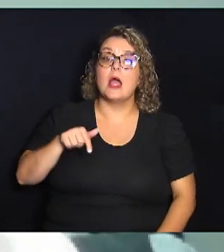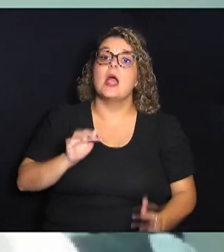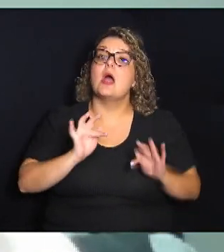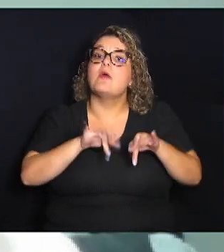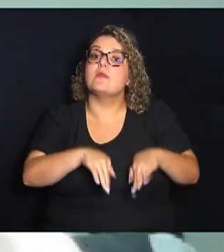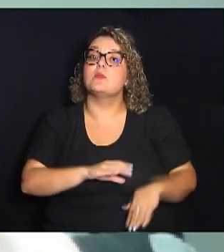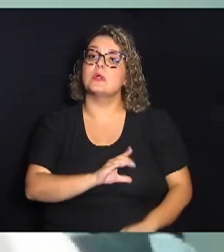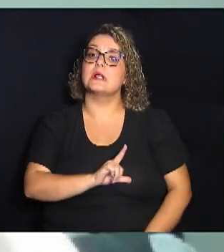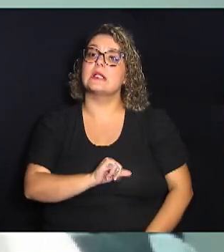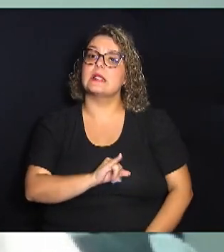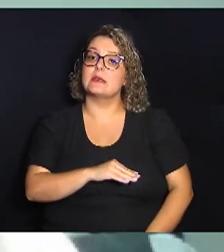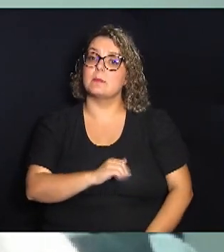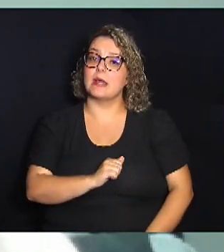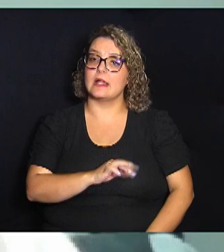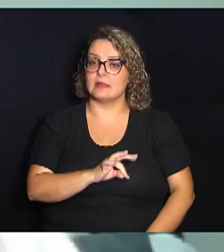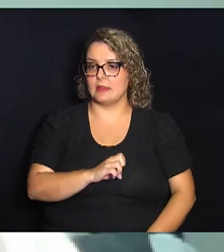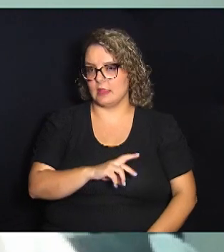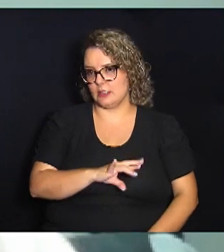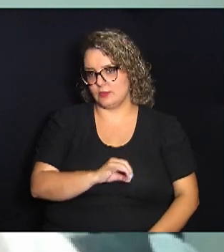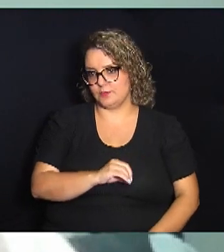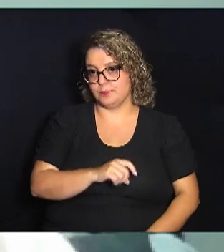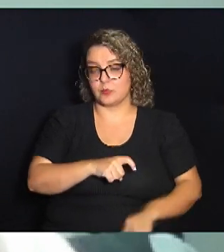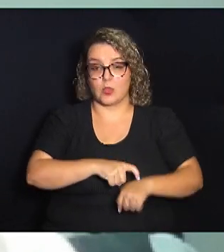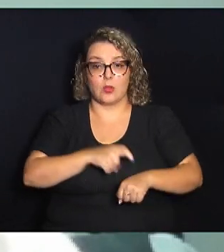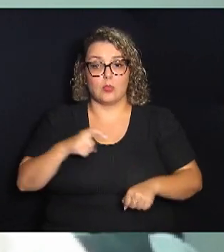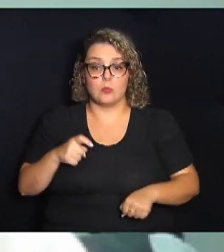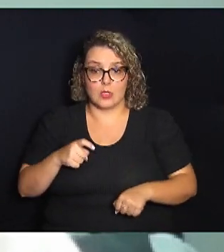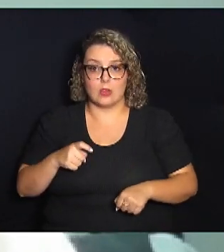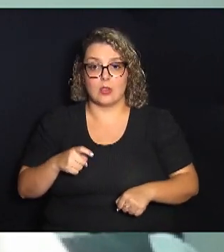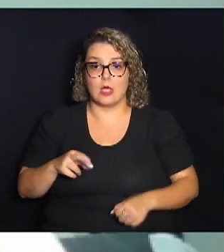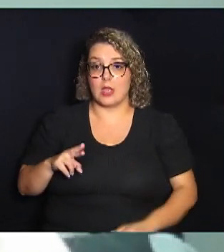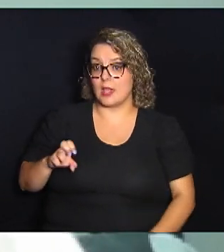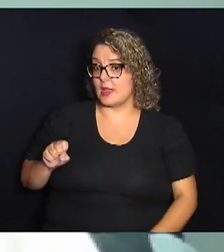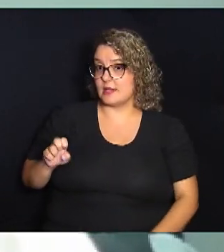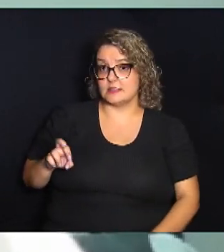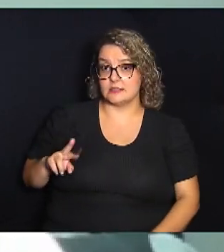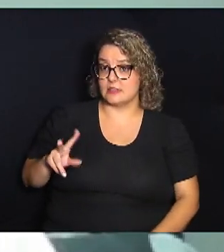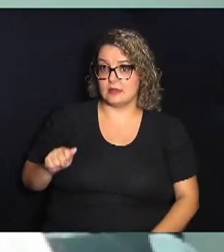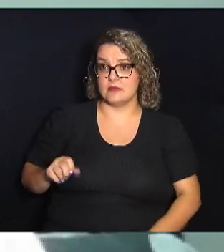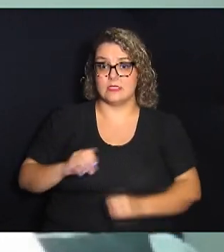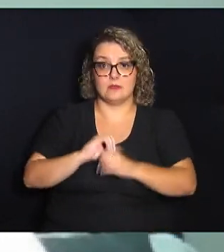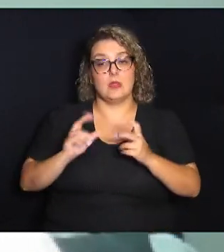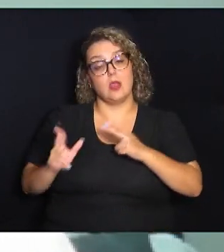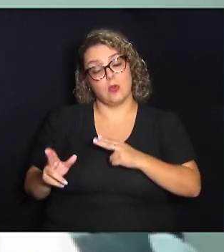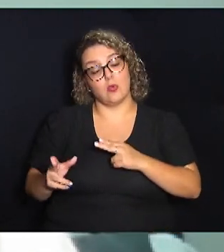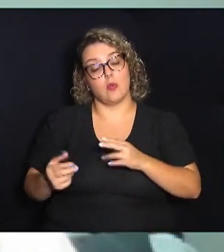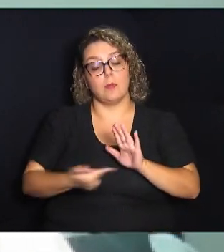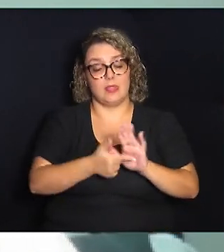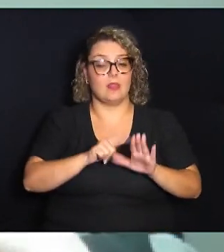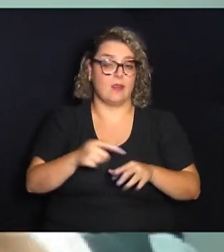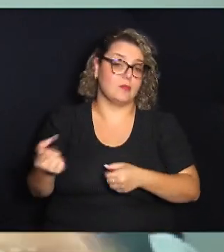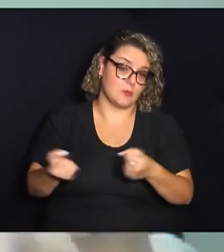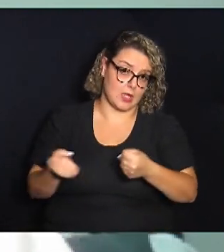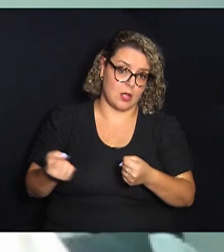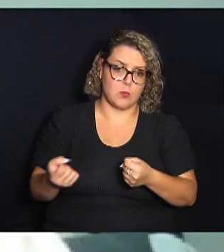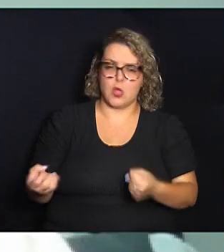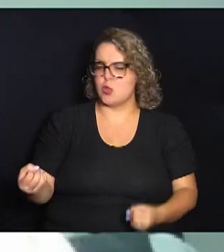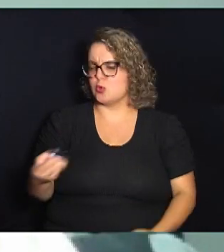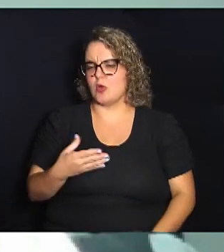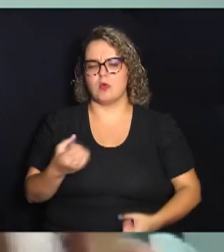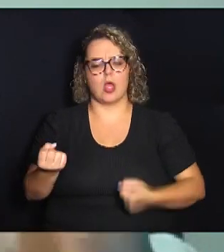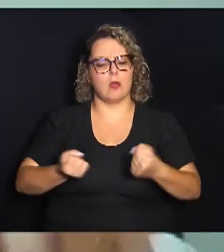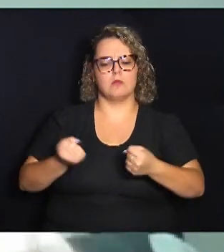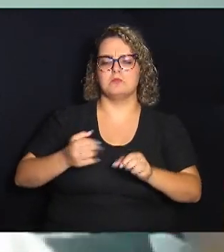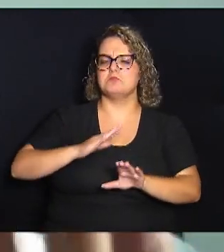período de climatério, ou seja, é o período que as tuas reservas zeraram. É como um carro, né? Você compra o carro novo, ele funciona